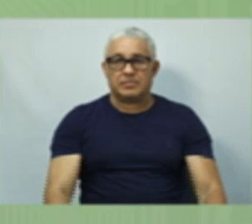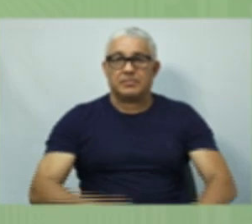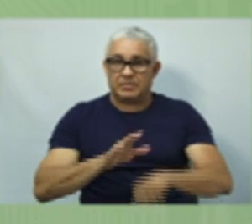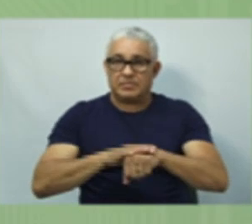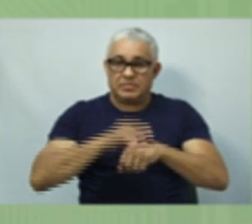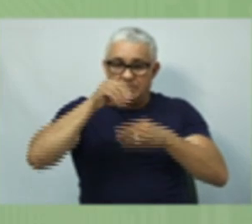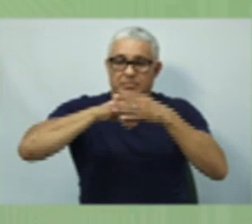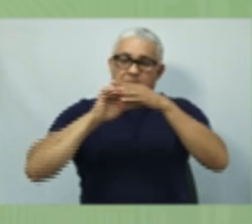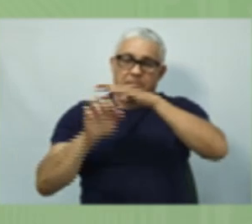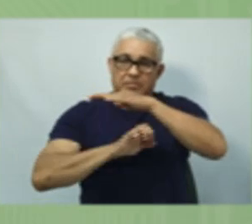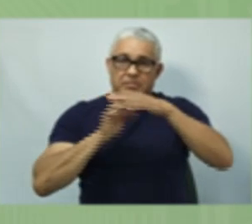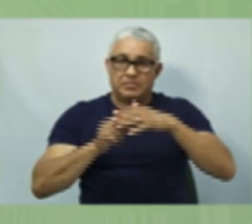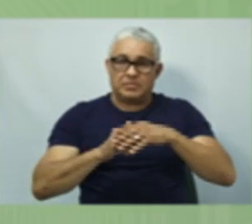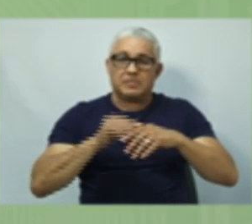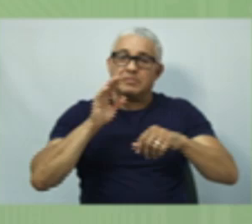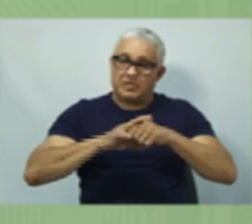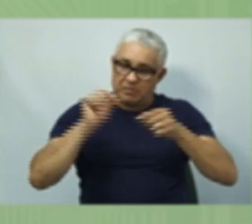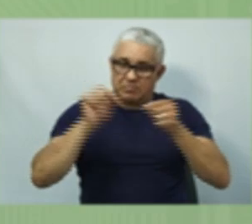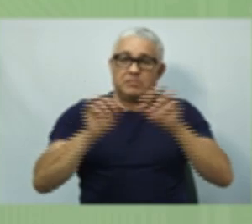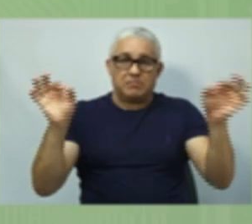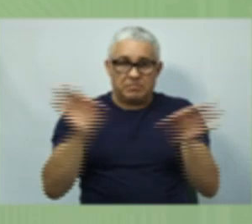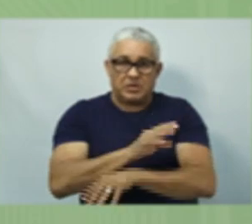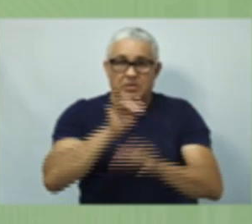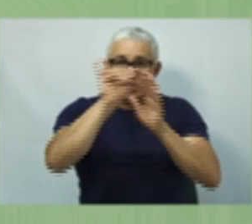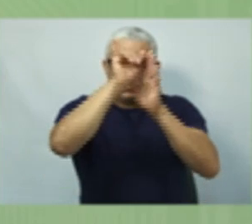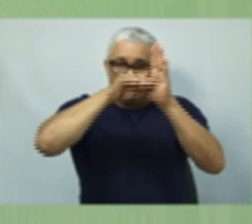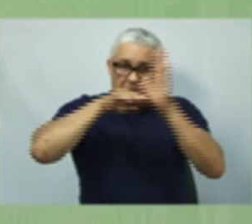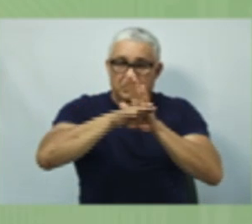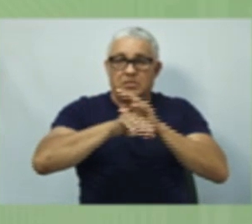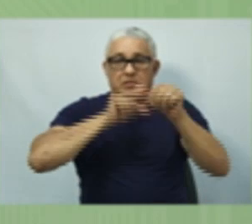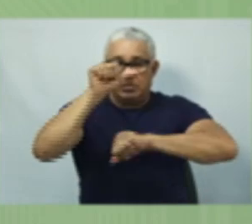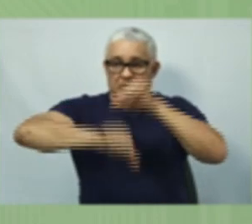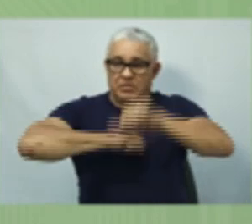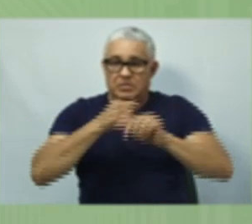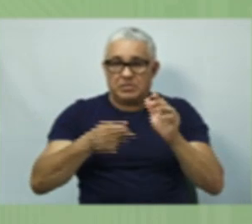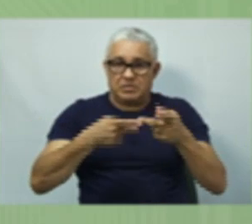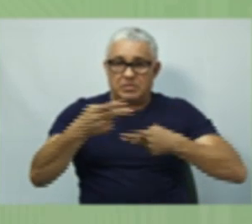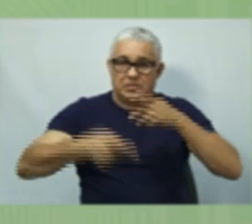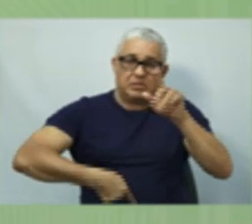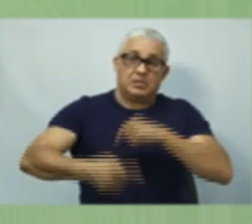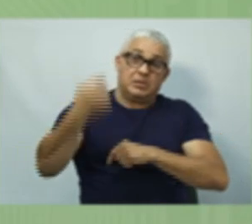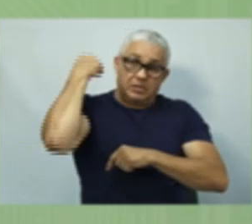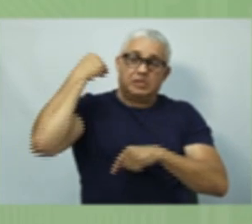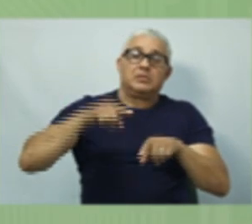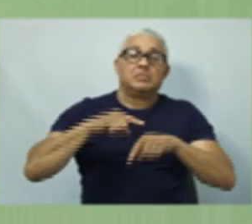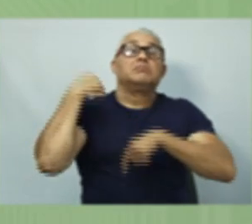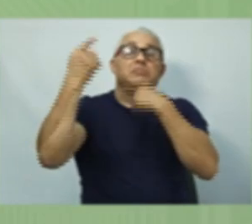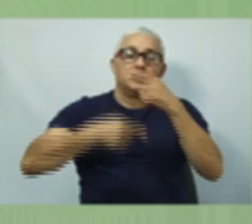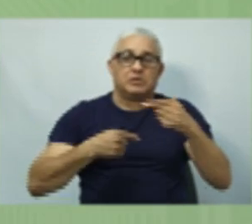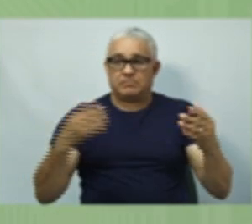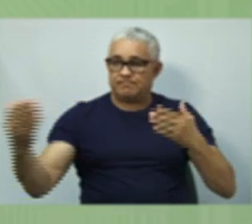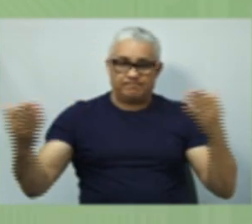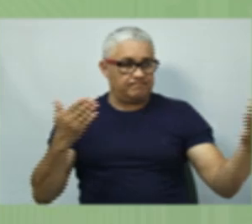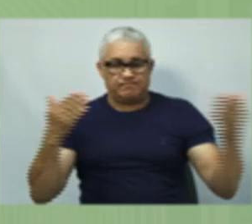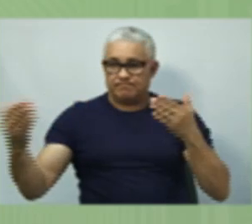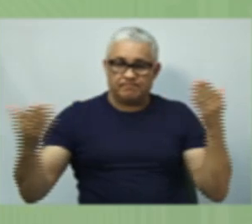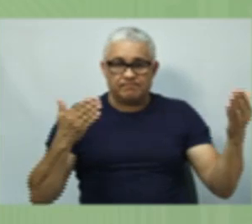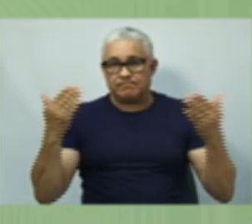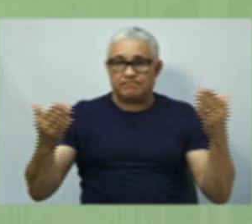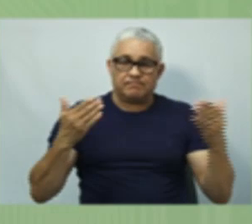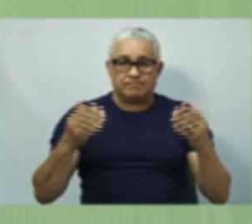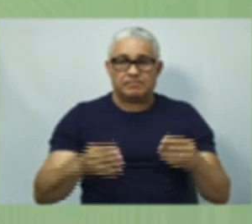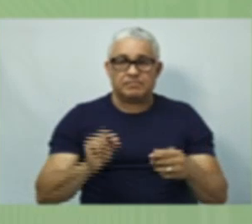ações dentro da organização, eu vou executar, eu vou implementar essa mudança que foi planejada e depois eu vou checar, vou observar os efeitos,